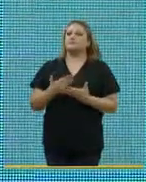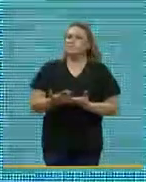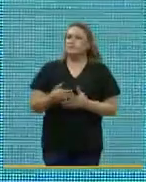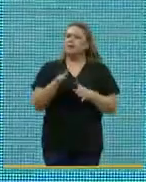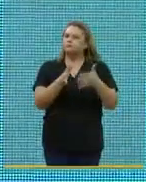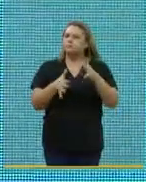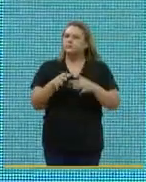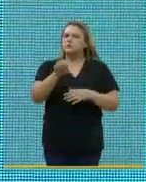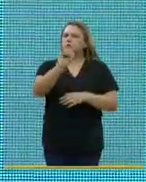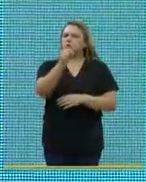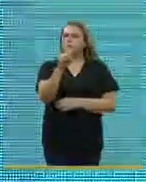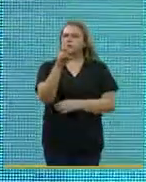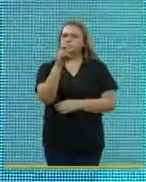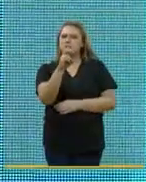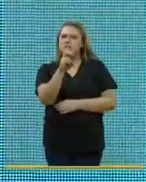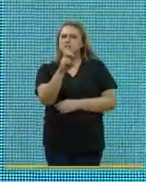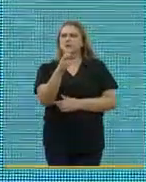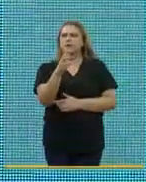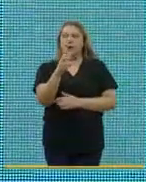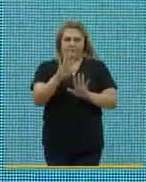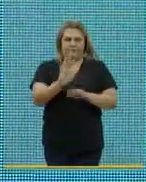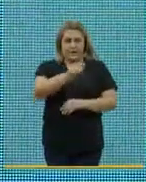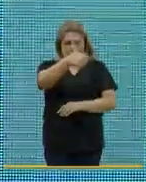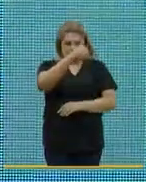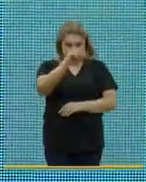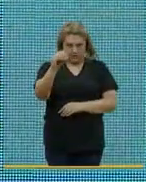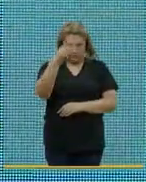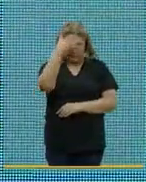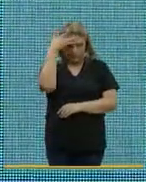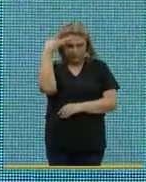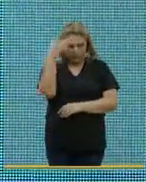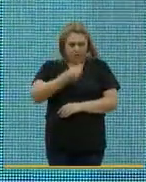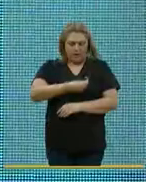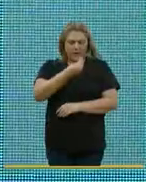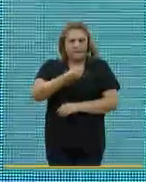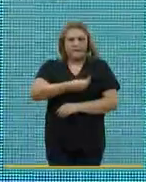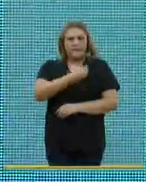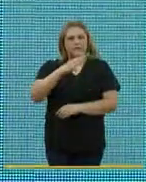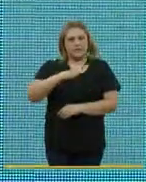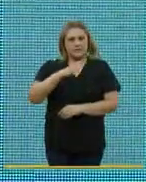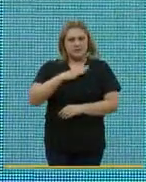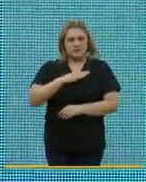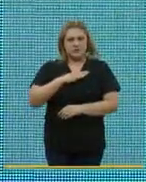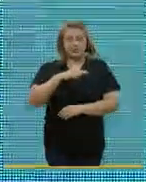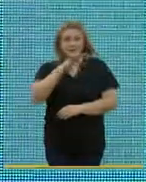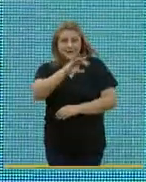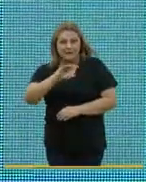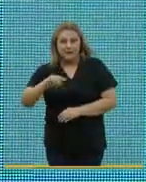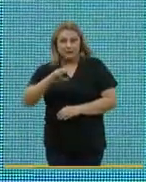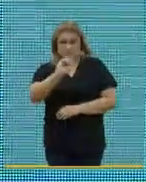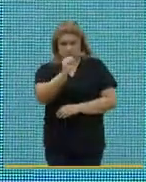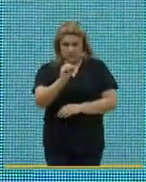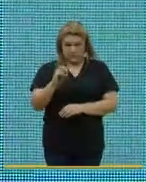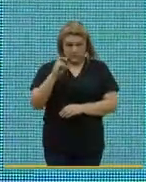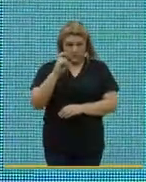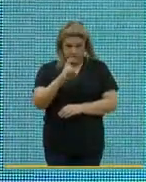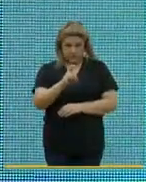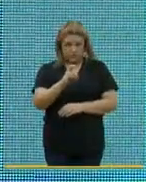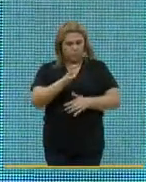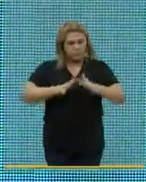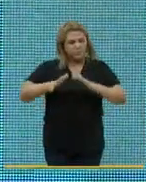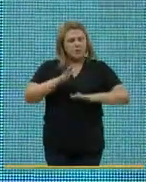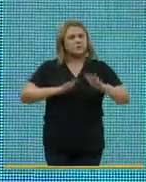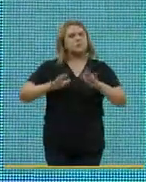100 dos nossos irmãos e irmãs moram hoje em cidades e o brasil infelizmente como consequência de uma brutal concentração